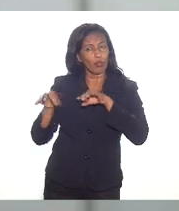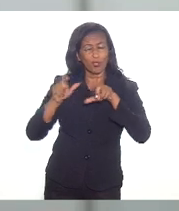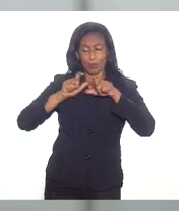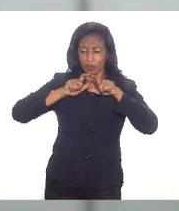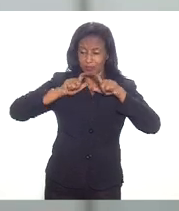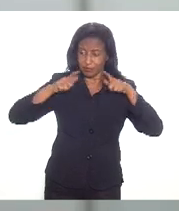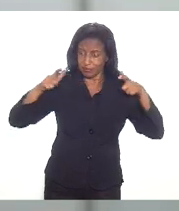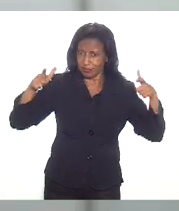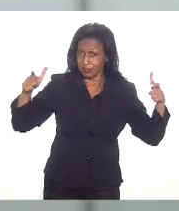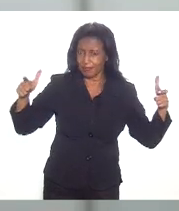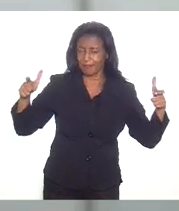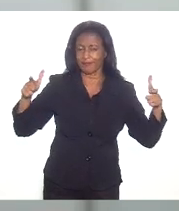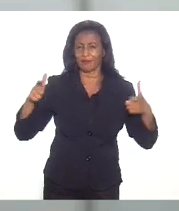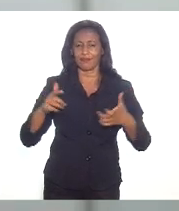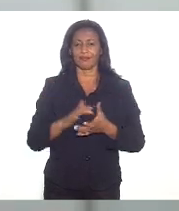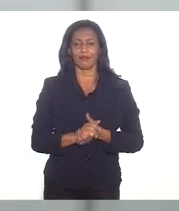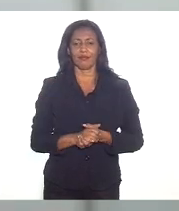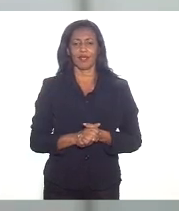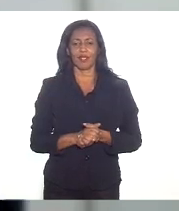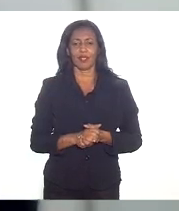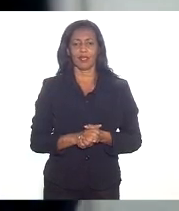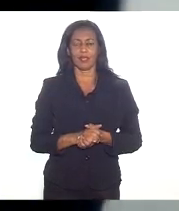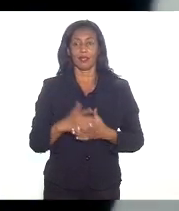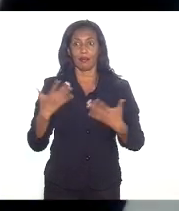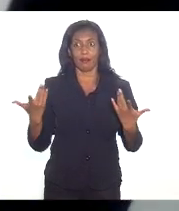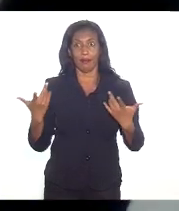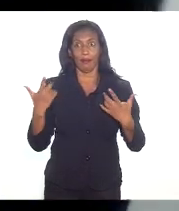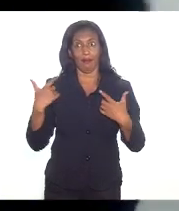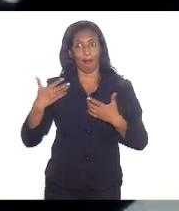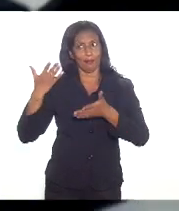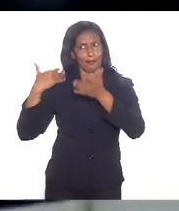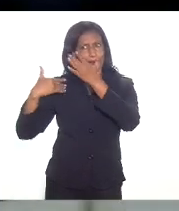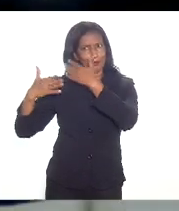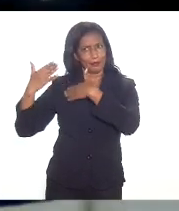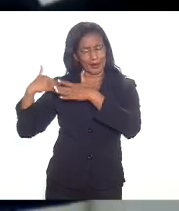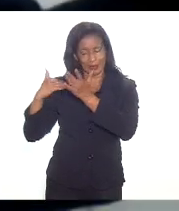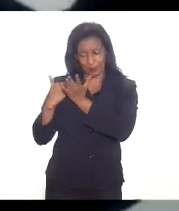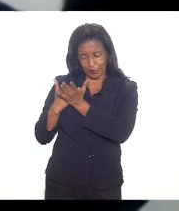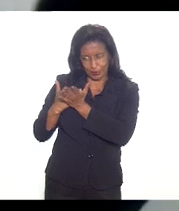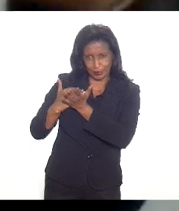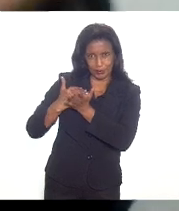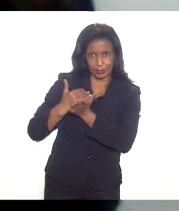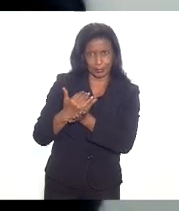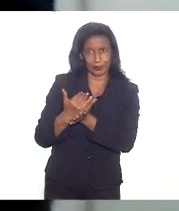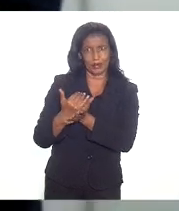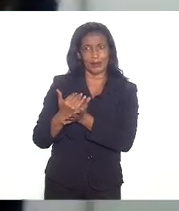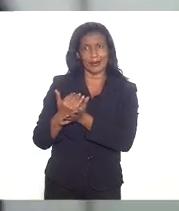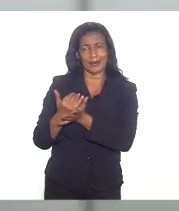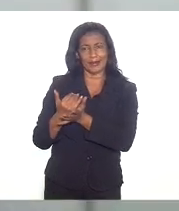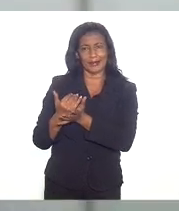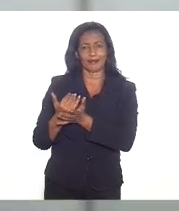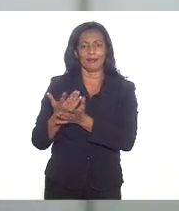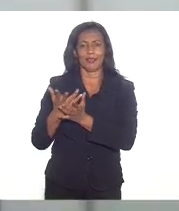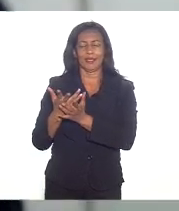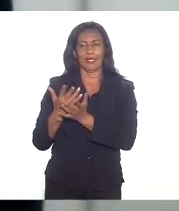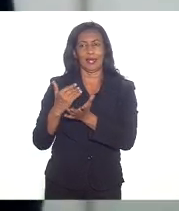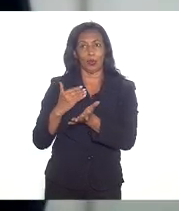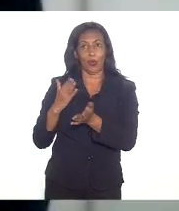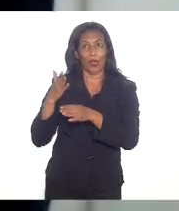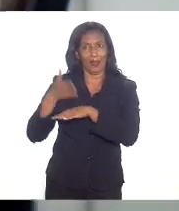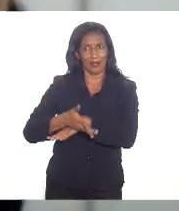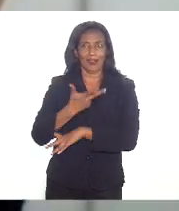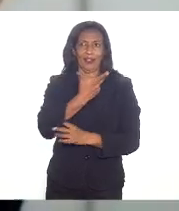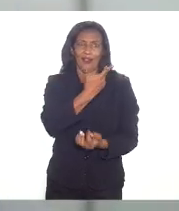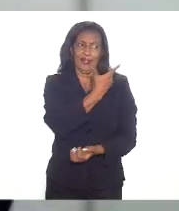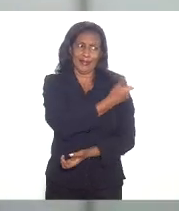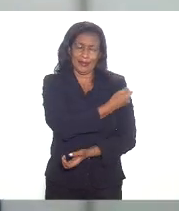o deputado Azeida, que a grande briga lá no início, que acabou inserindo-se pela vacina no